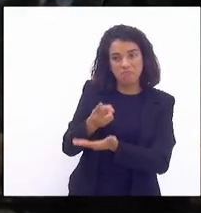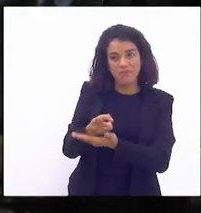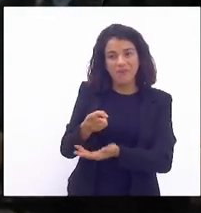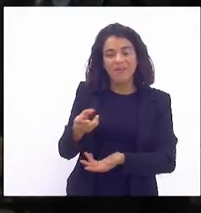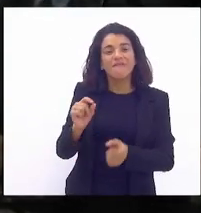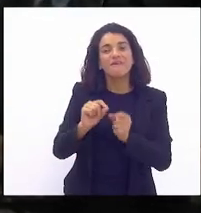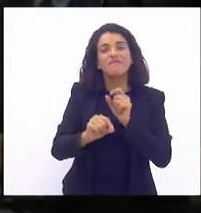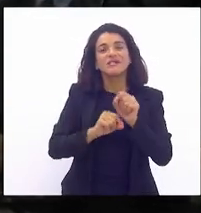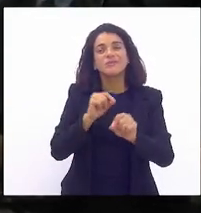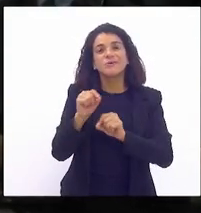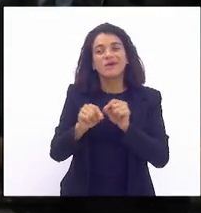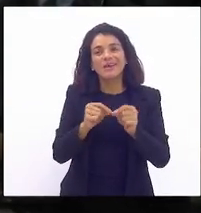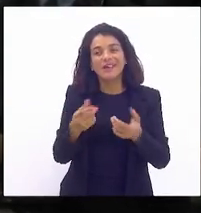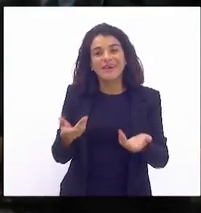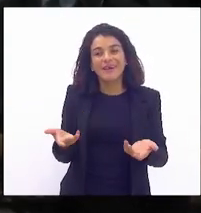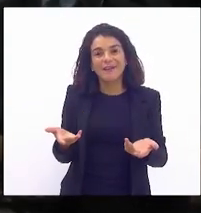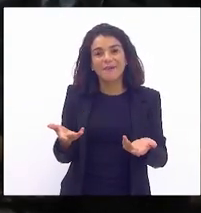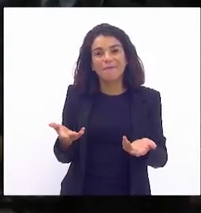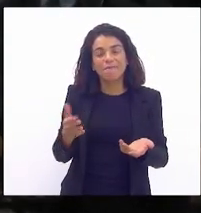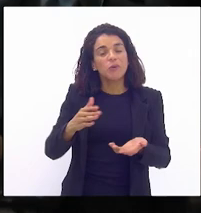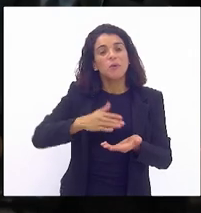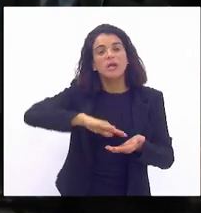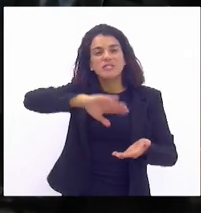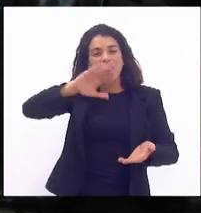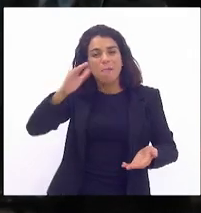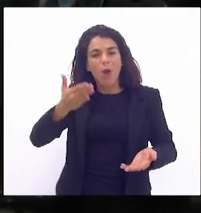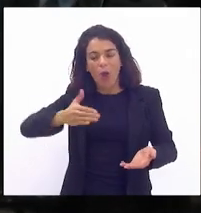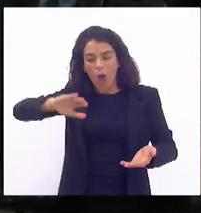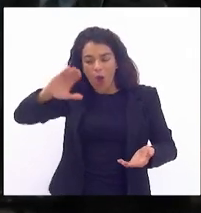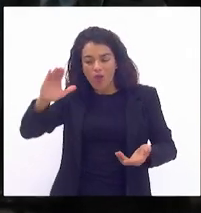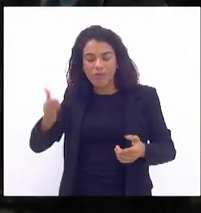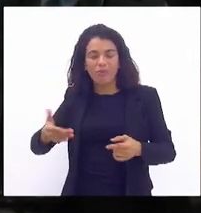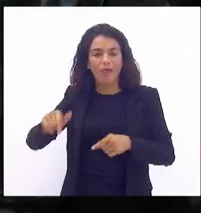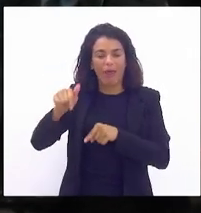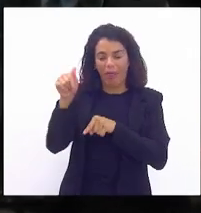fazer com essa montanha